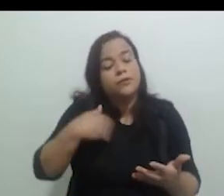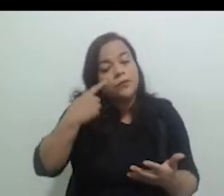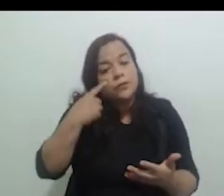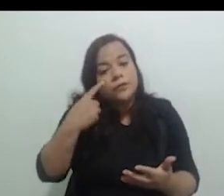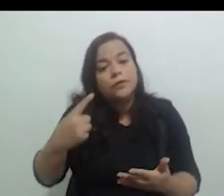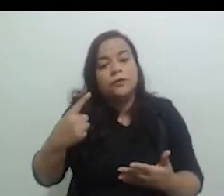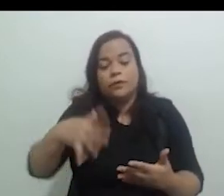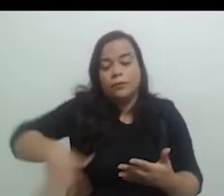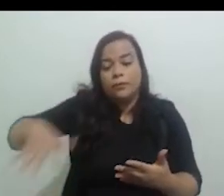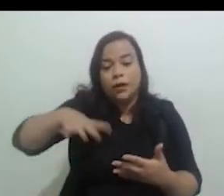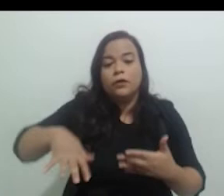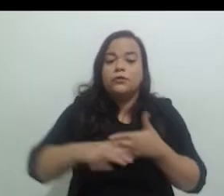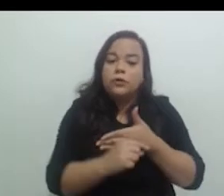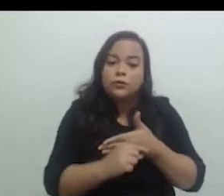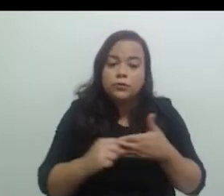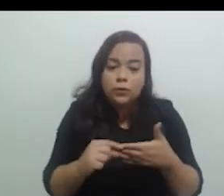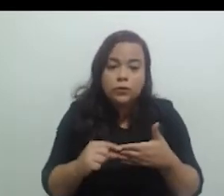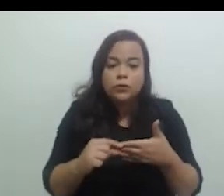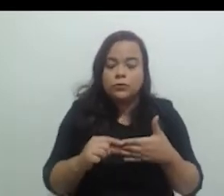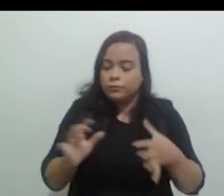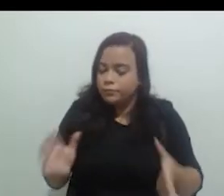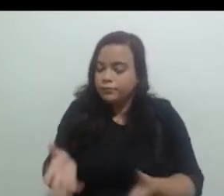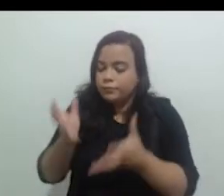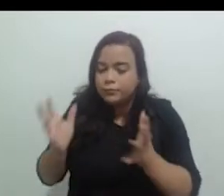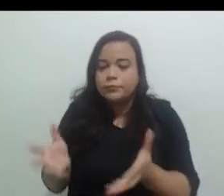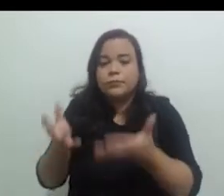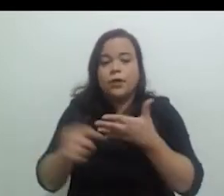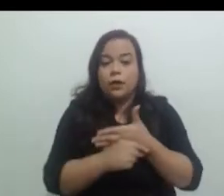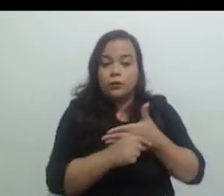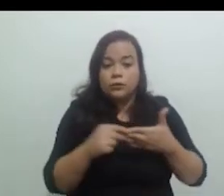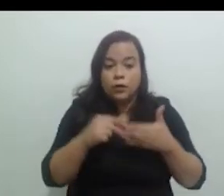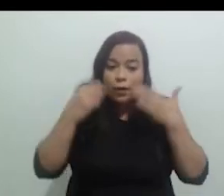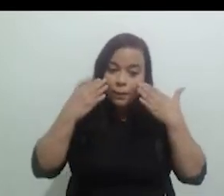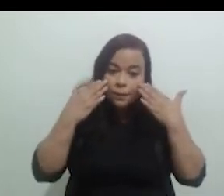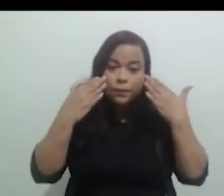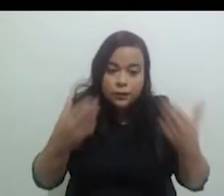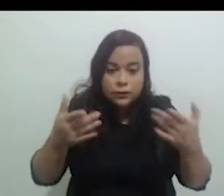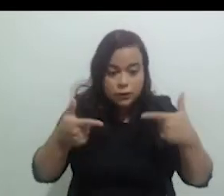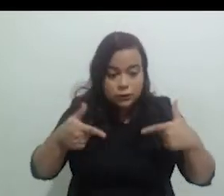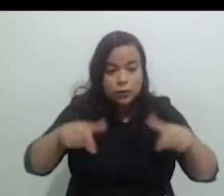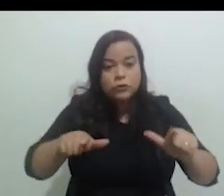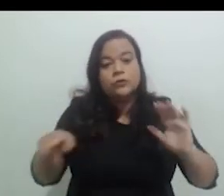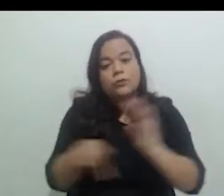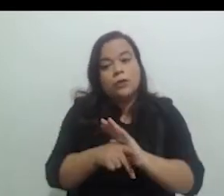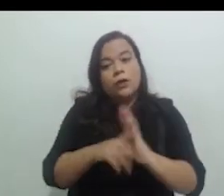Saliente que os autores apresentaram a certidão do imóvel